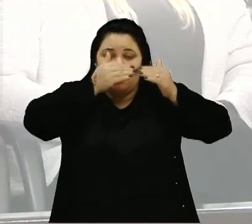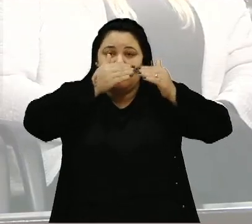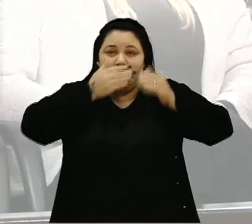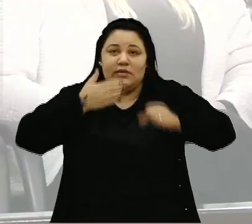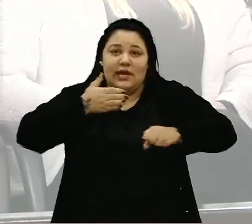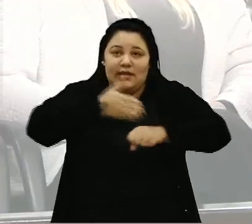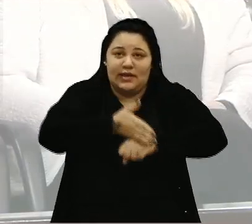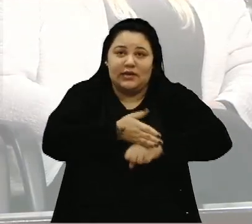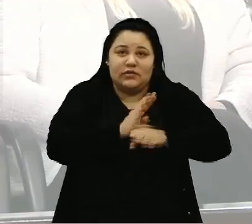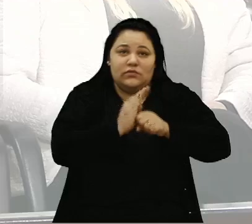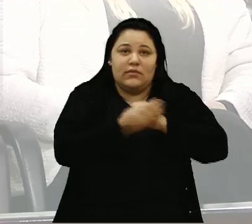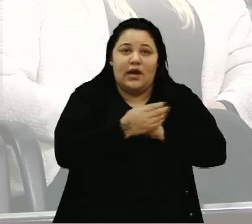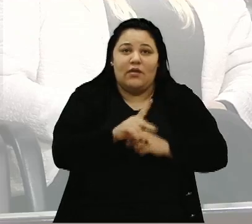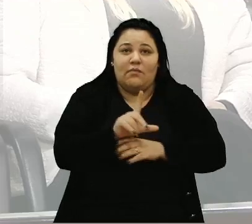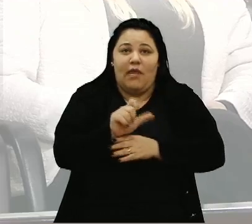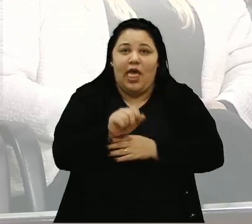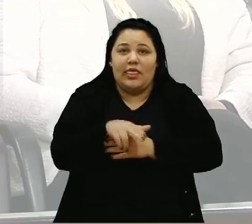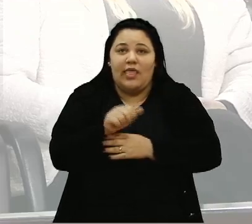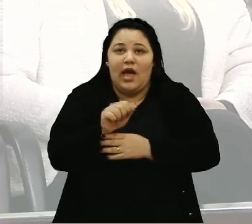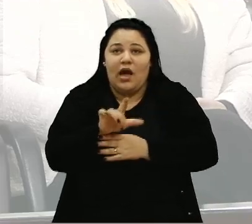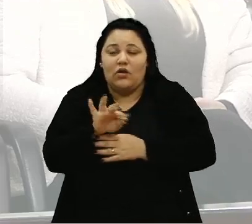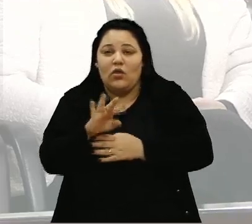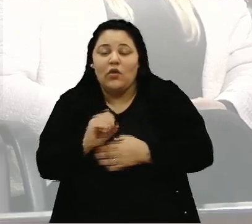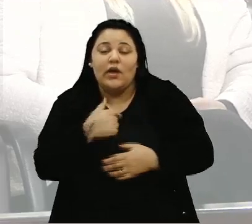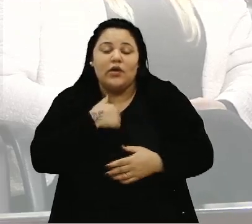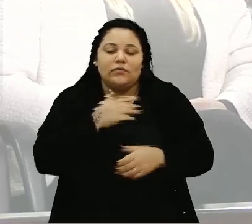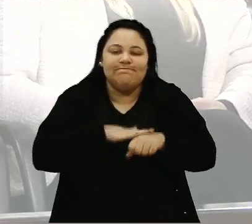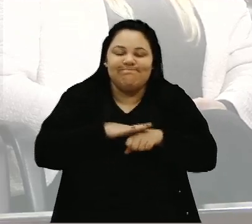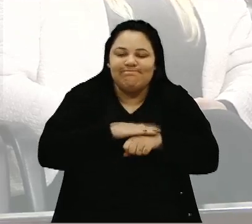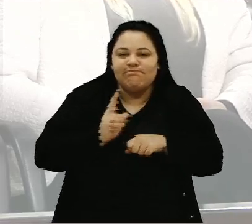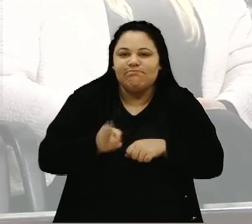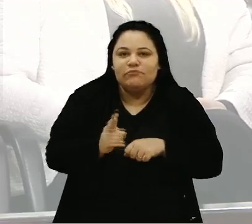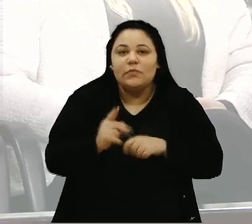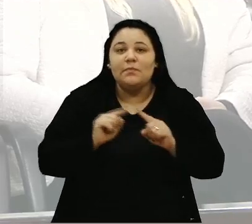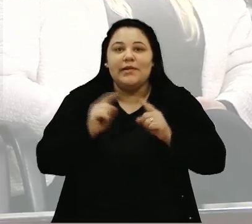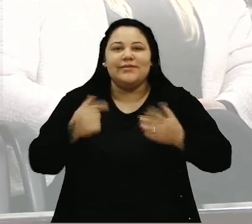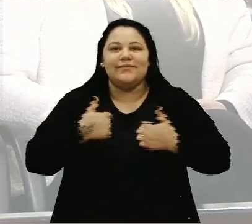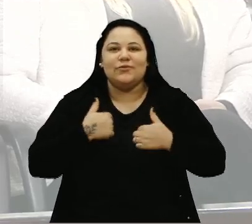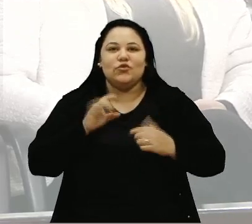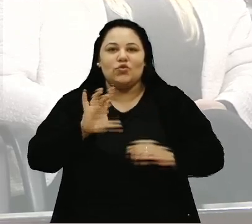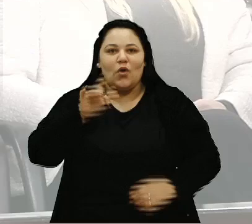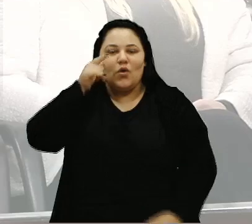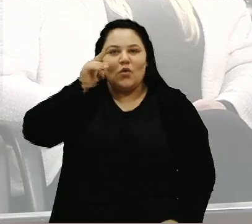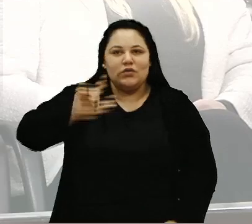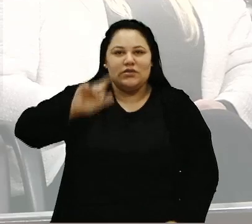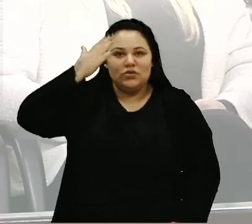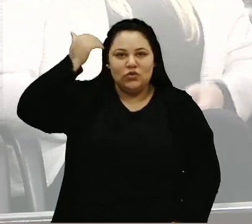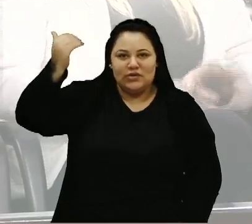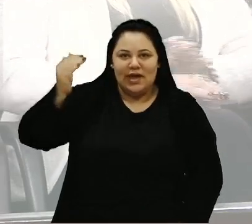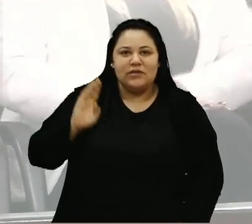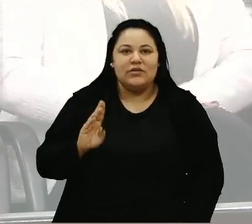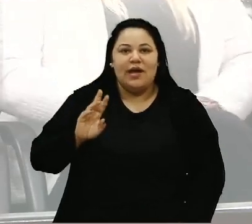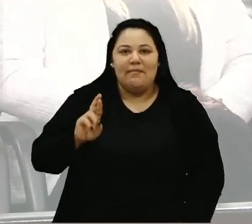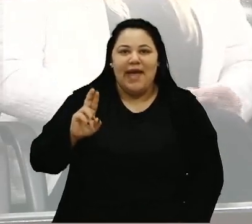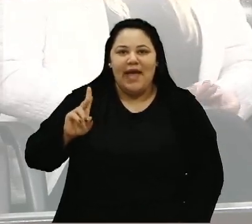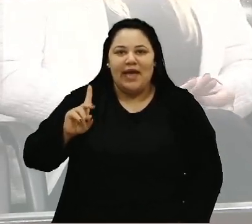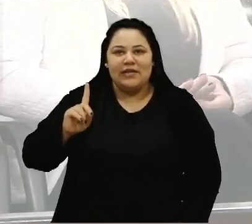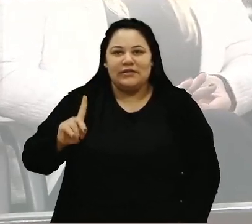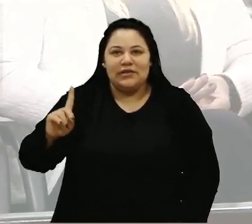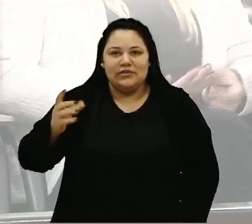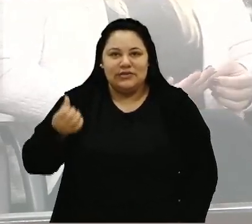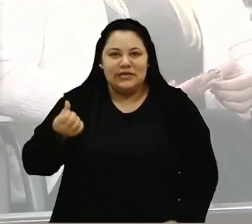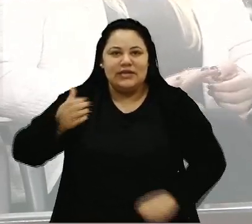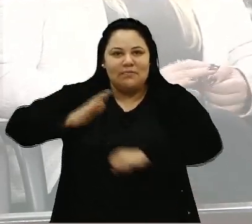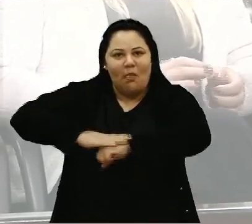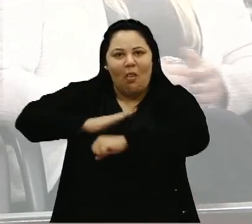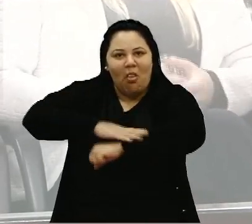Planalto, e estou sempre conversando. Mas eu só consegui êxito na BR-116, também como a recapagem